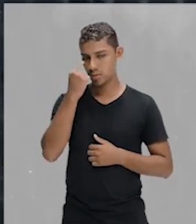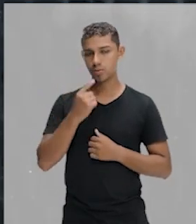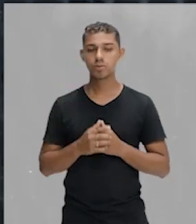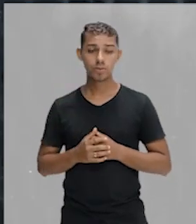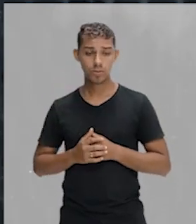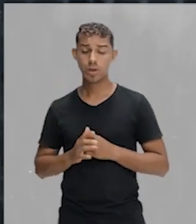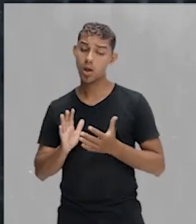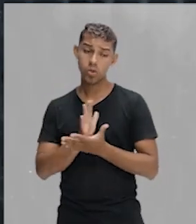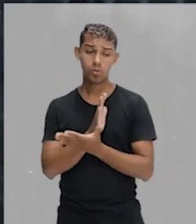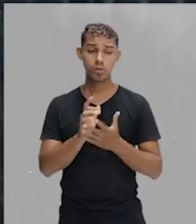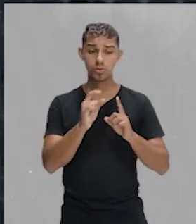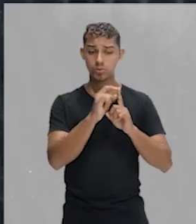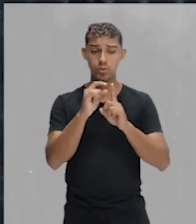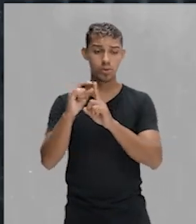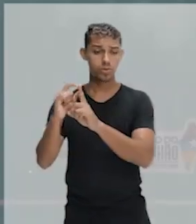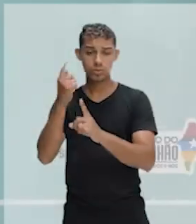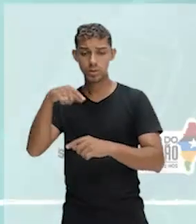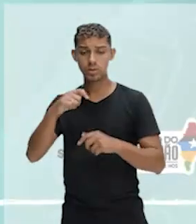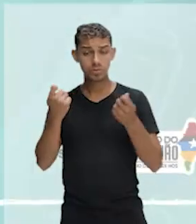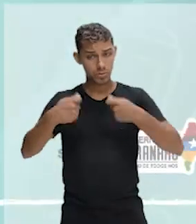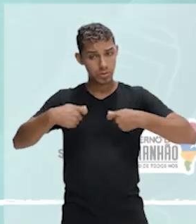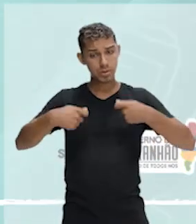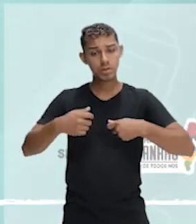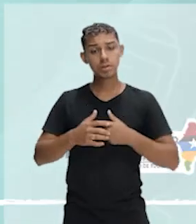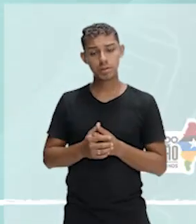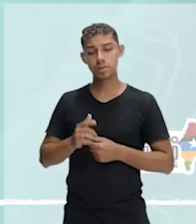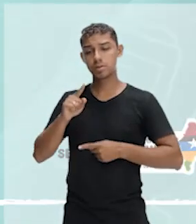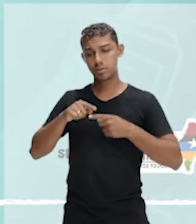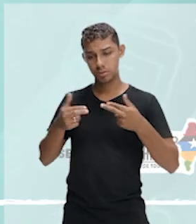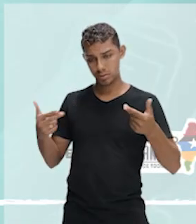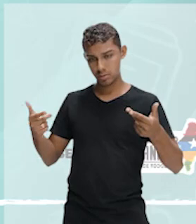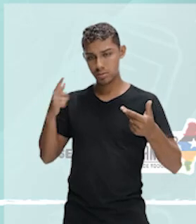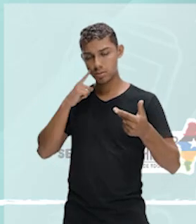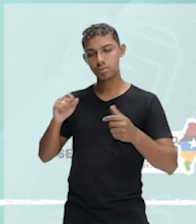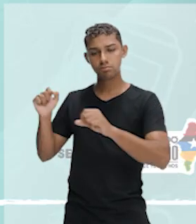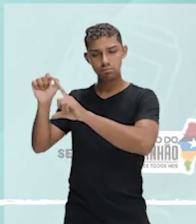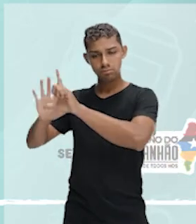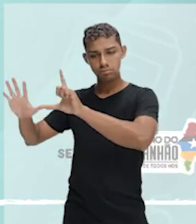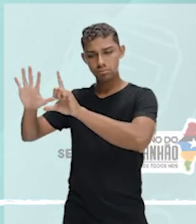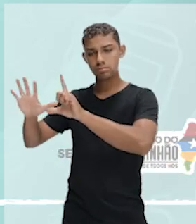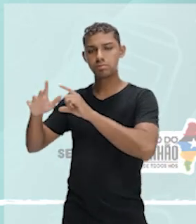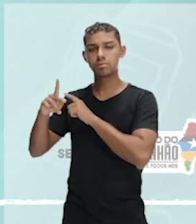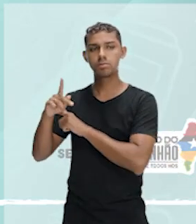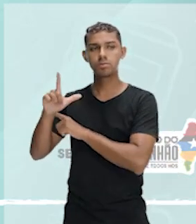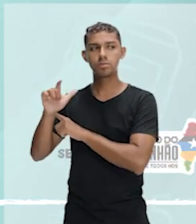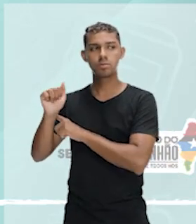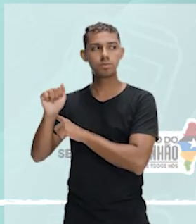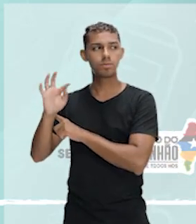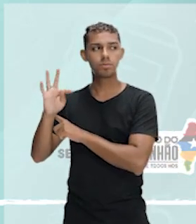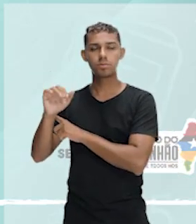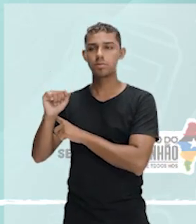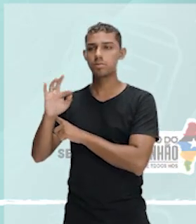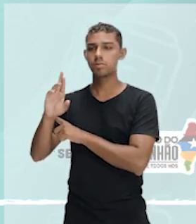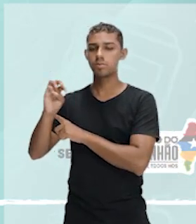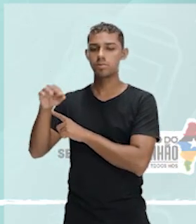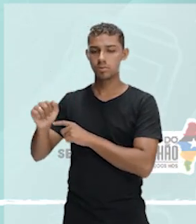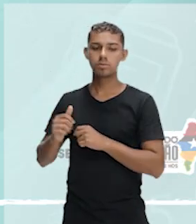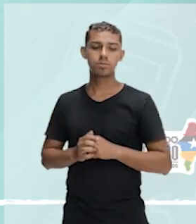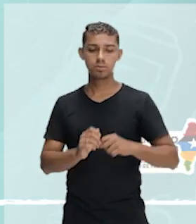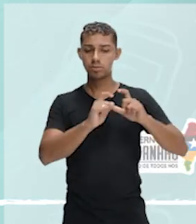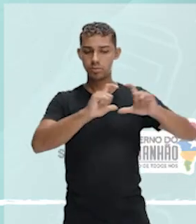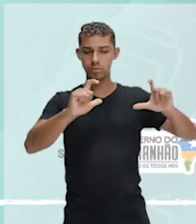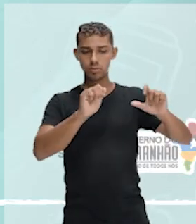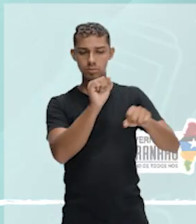só algumas palavrinhas que vocês precisam. Esse material está disponível lá na plataforma, tá? Então, carteira de habilitação, carnet